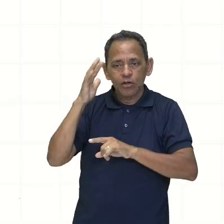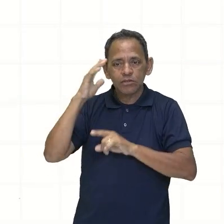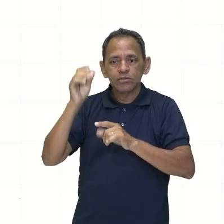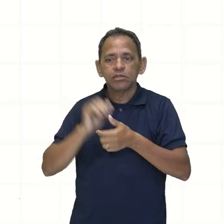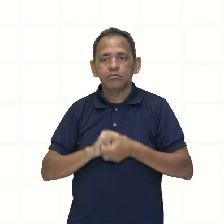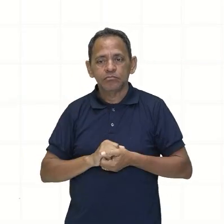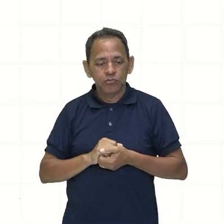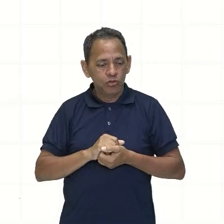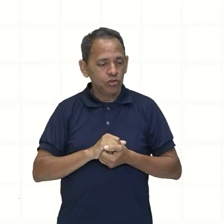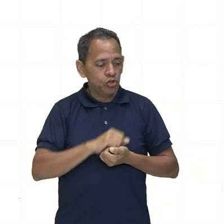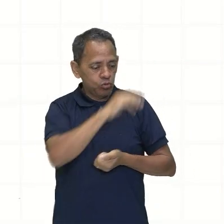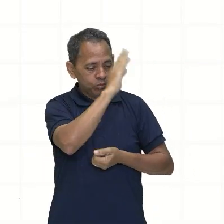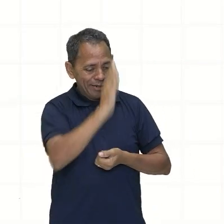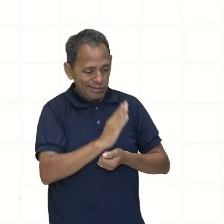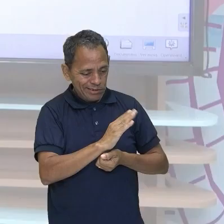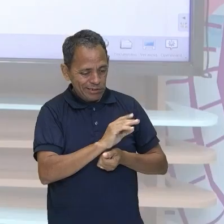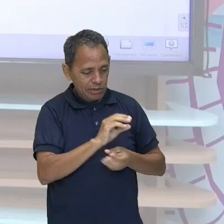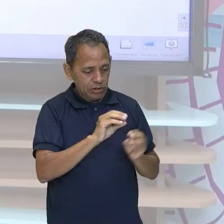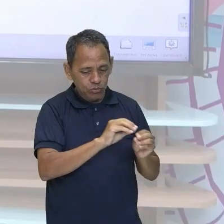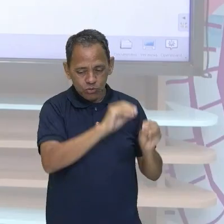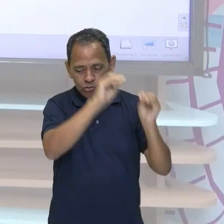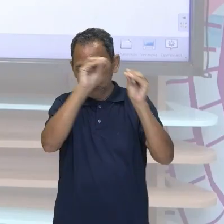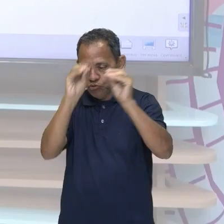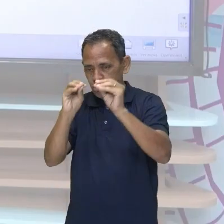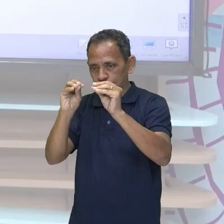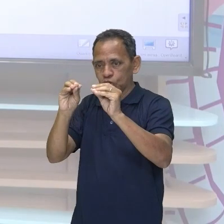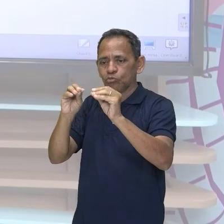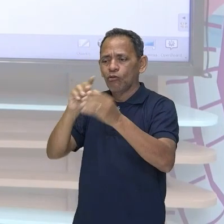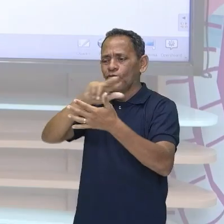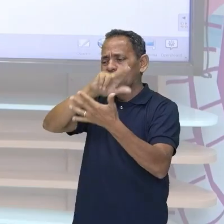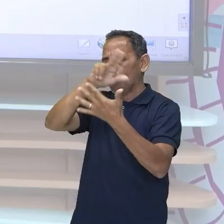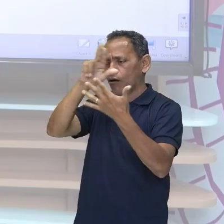Brasil, essa saída, né, dessas pessoas do Brasil, esse